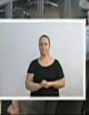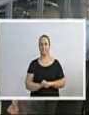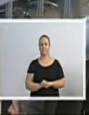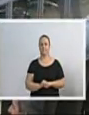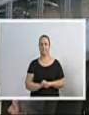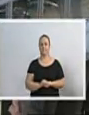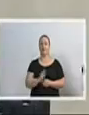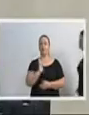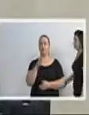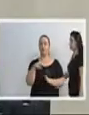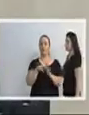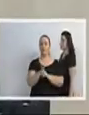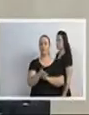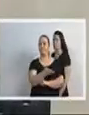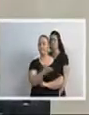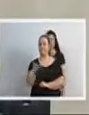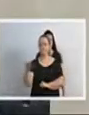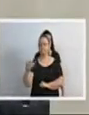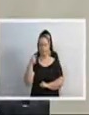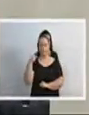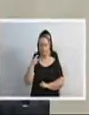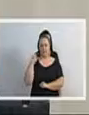Já consulto os senhores vereadores.